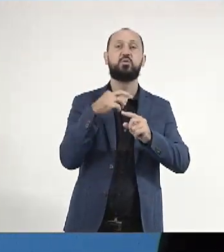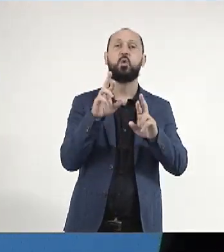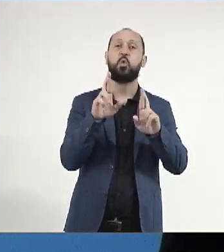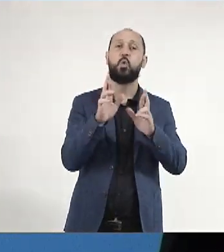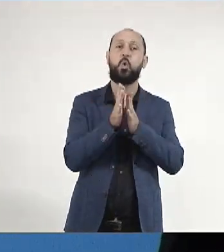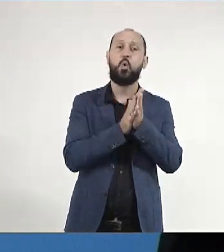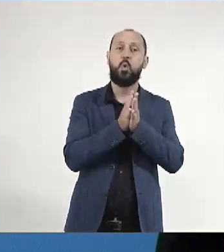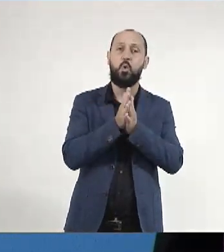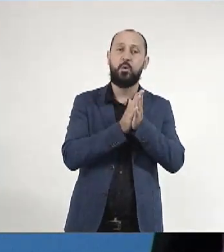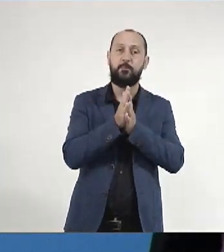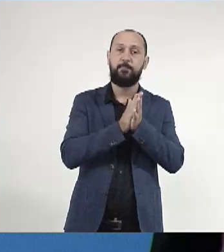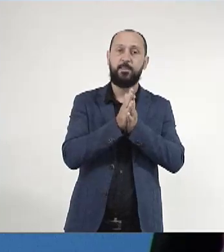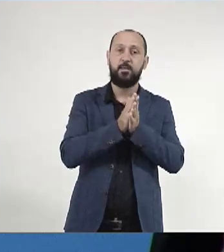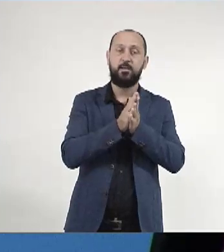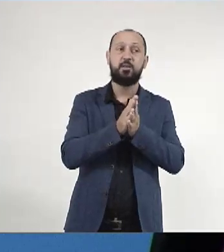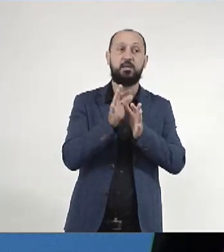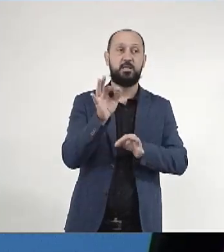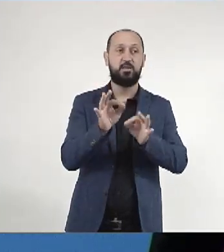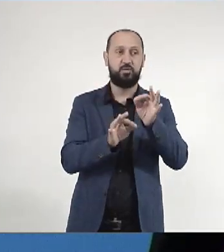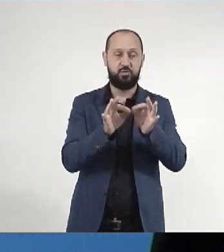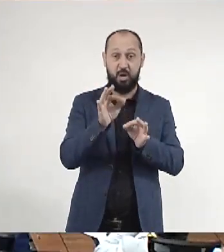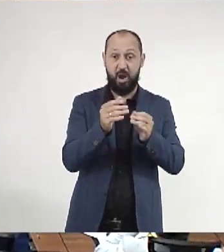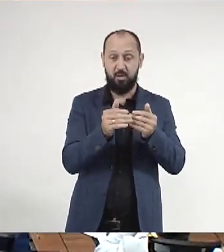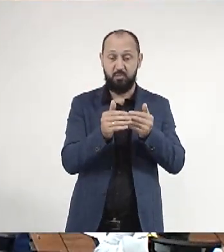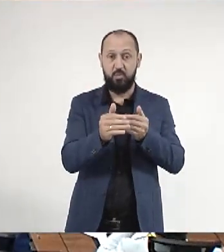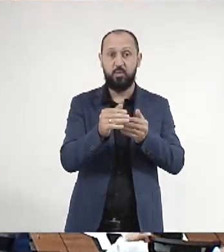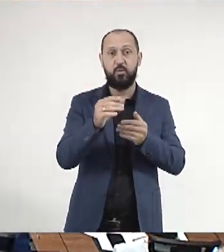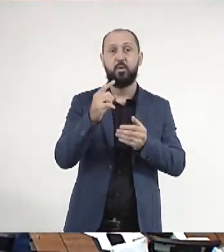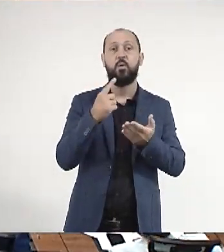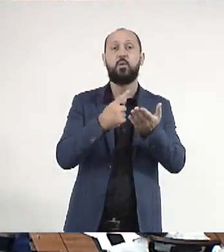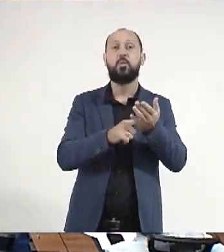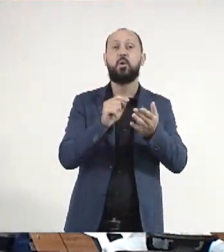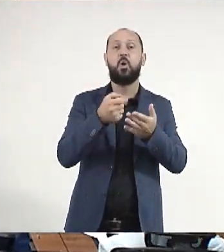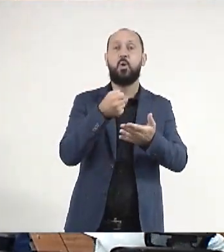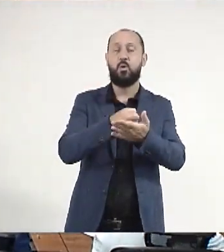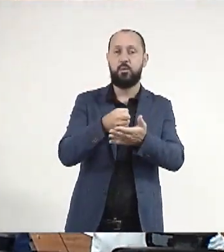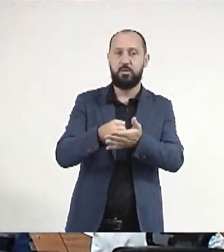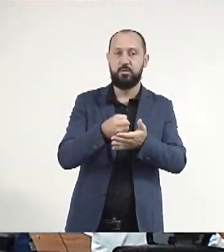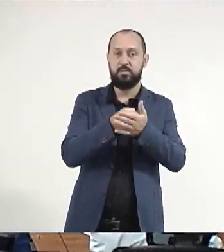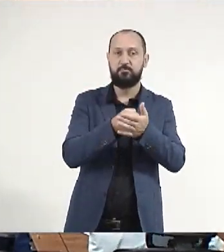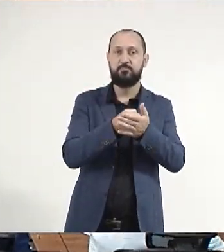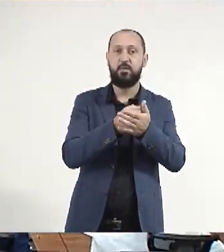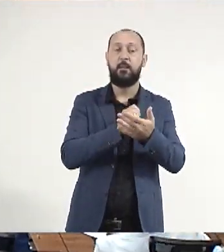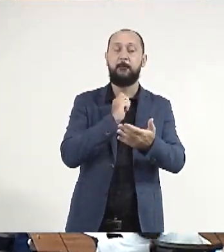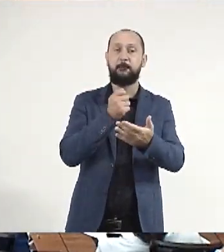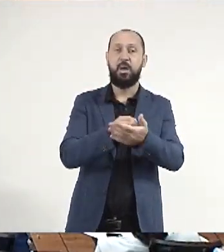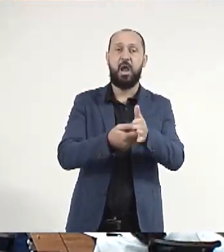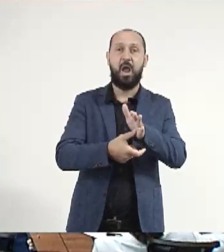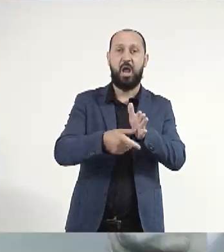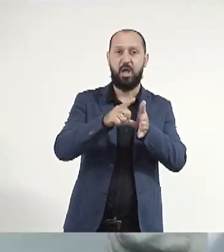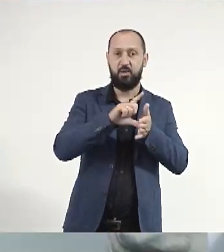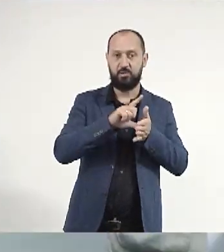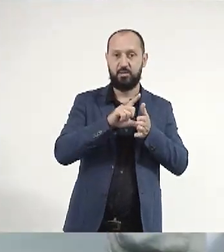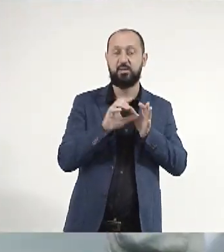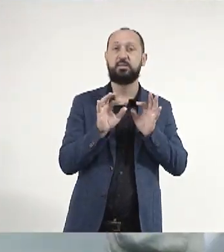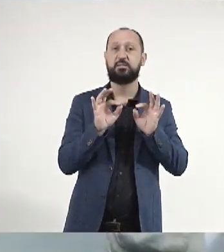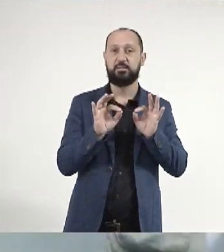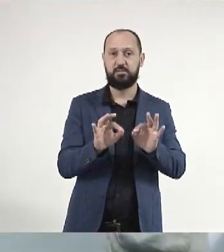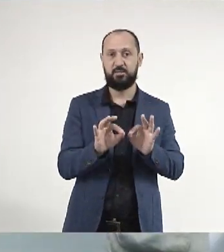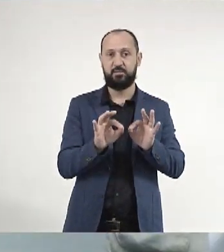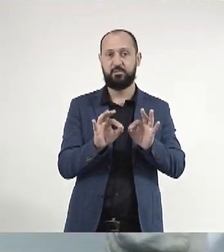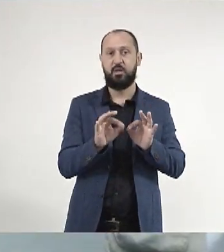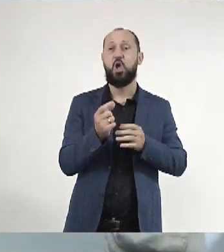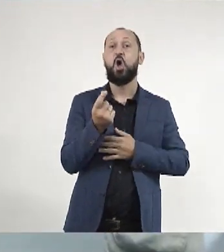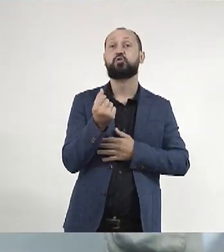esperamos que seja transitada em julgado, estabelecendo a obrigatoriedade da indenização prévia, justa e